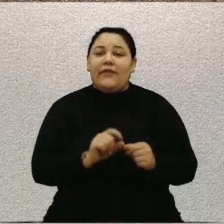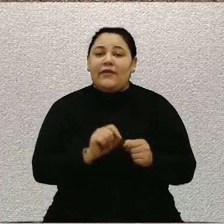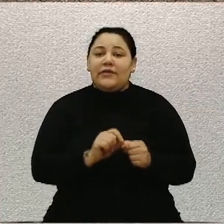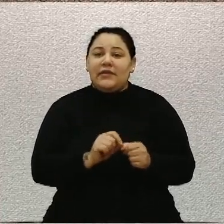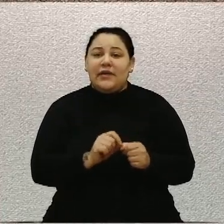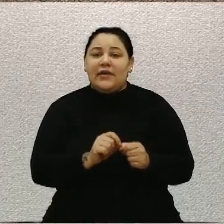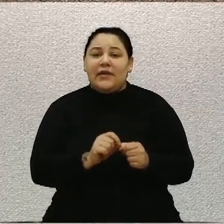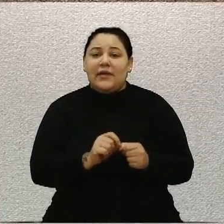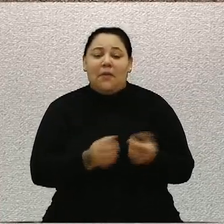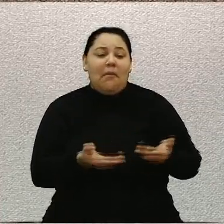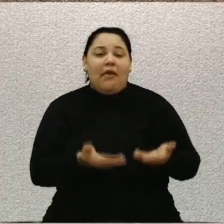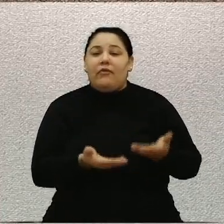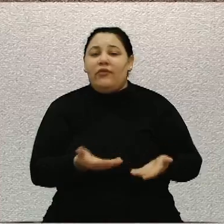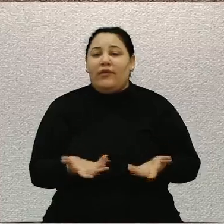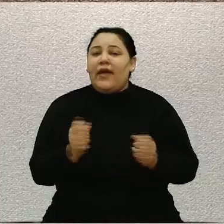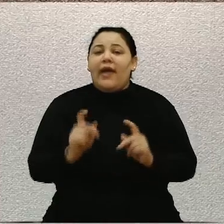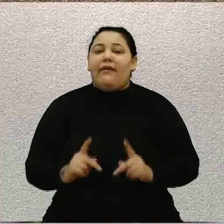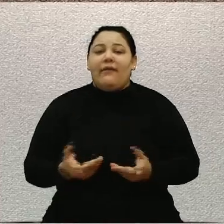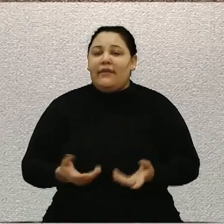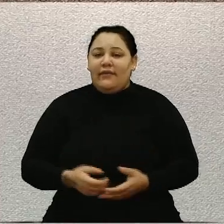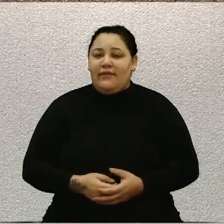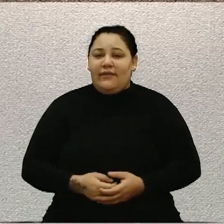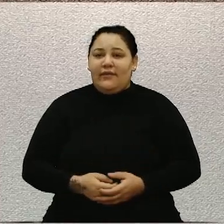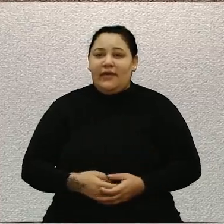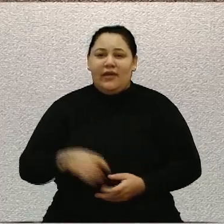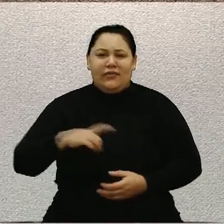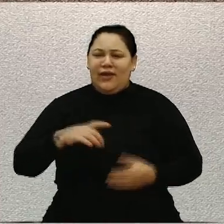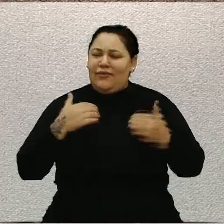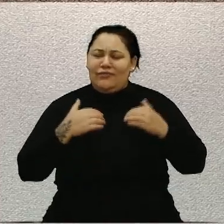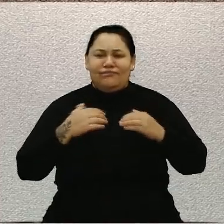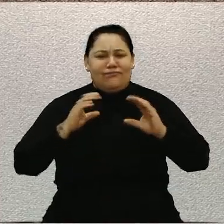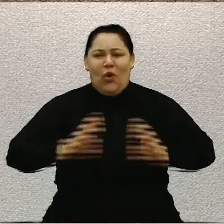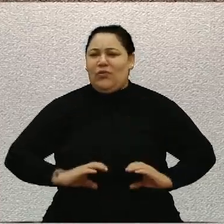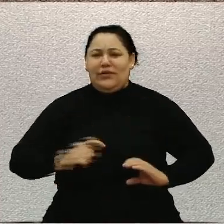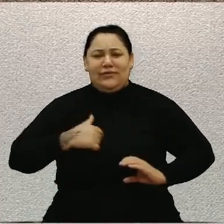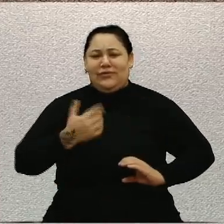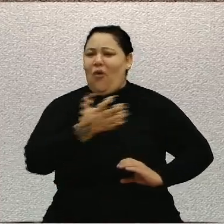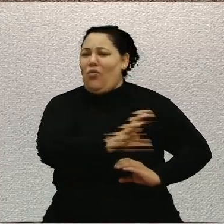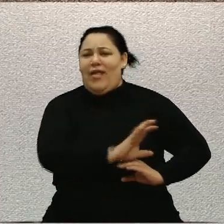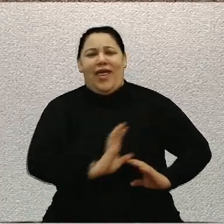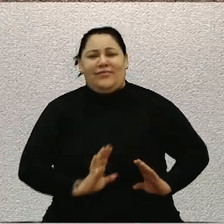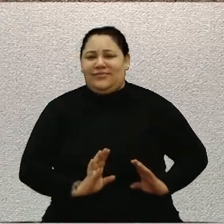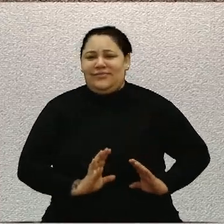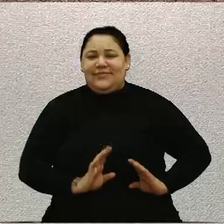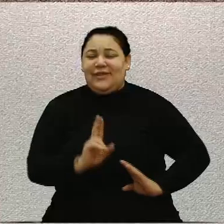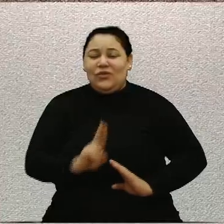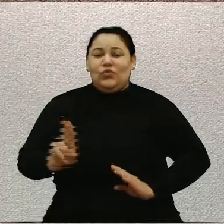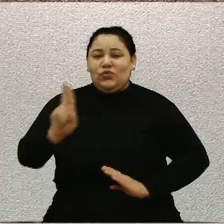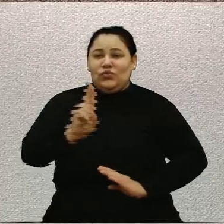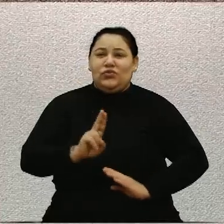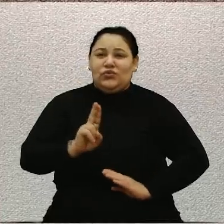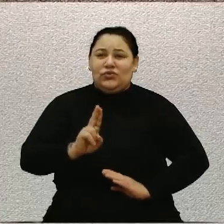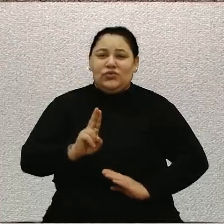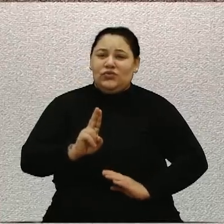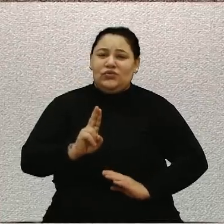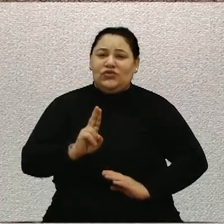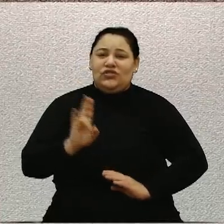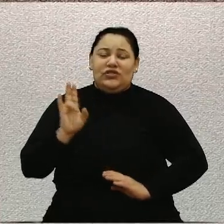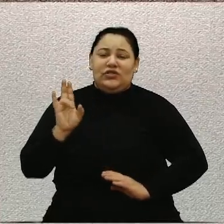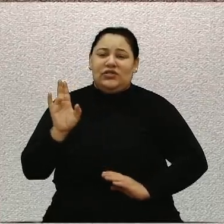Então, eu tenho uma postura completamente contrária ao uso de